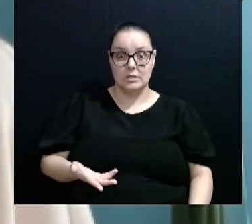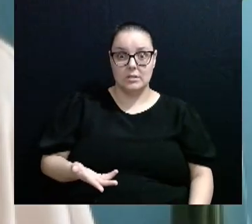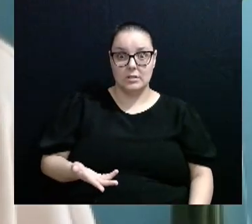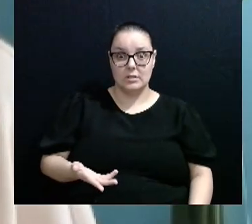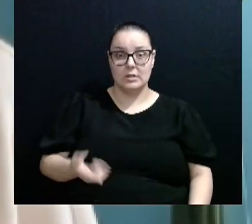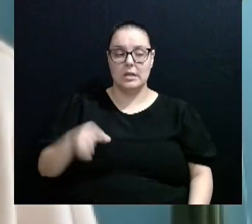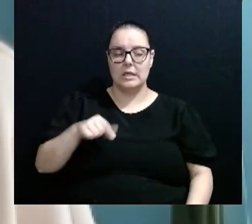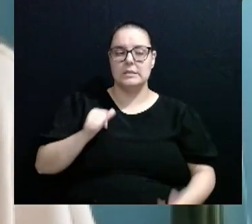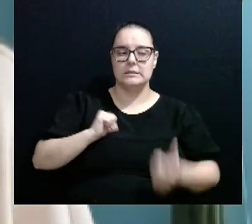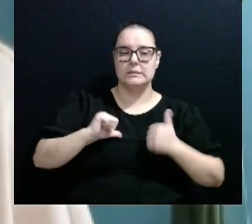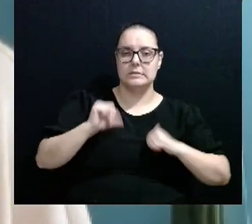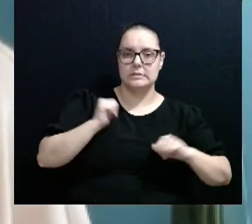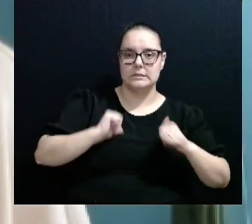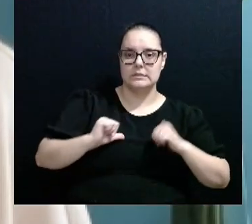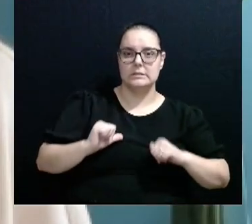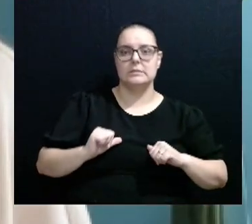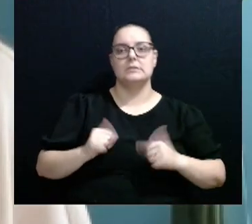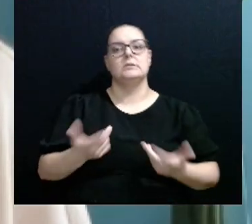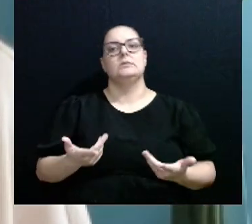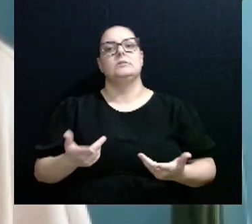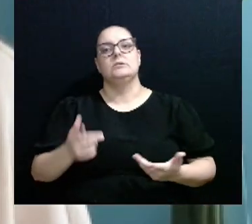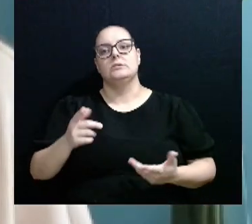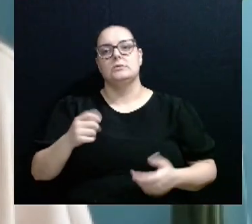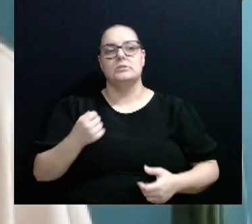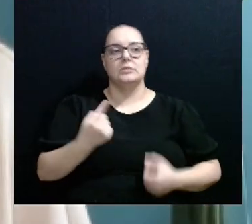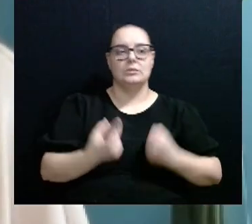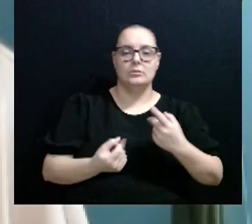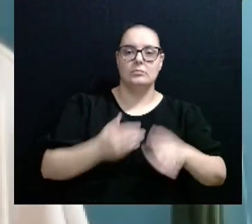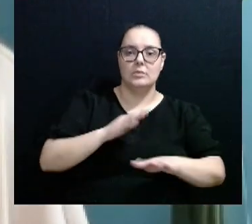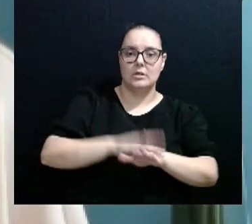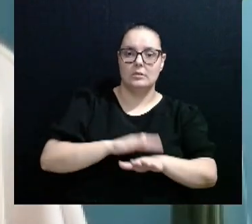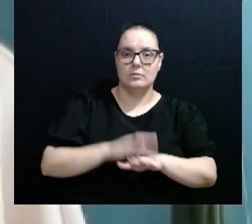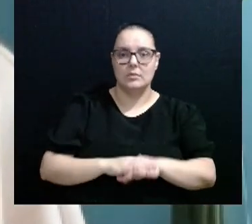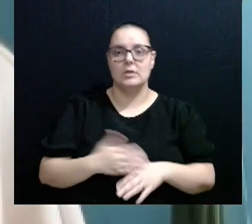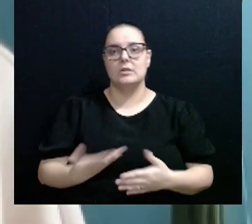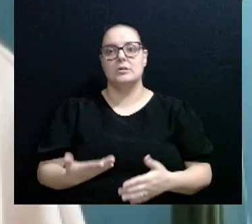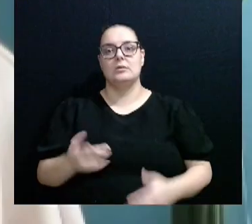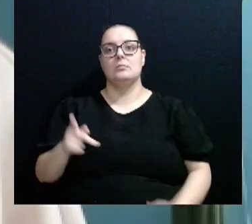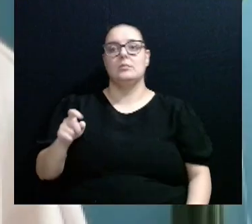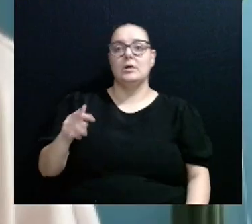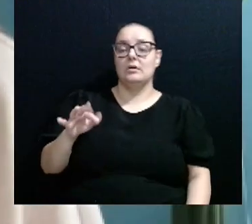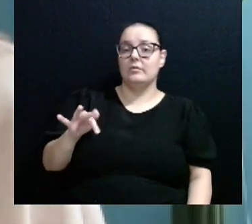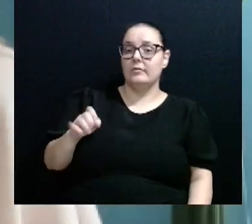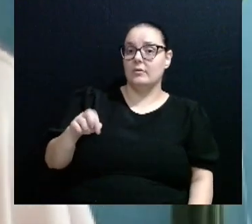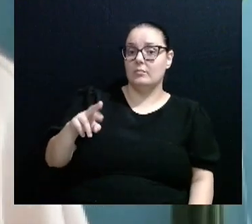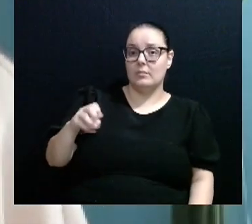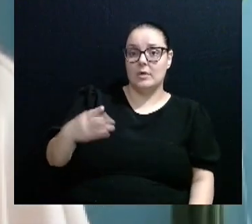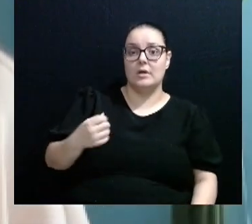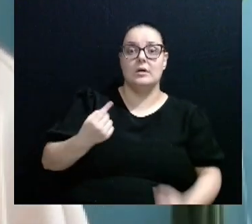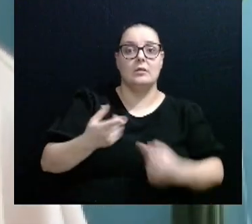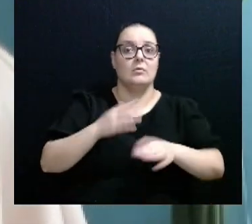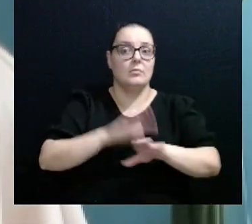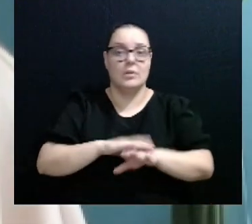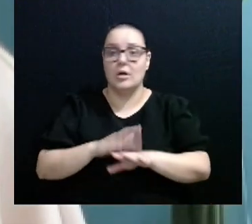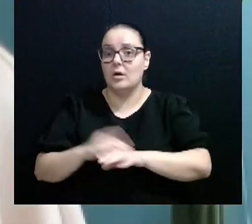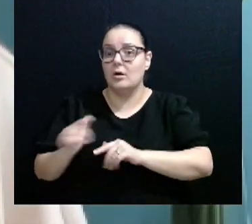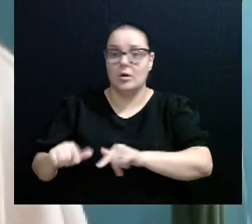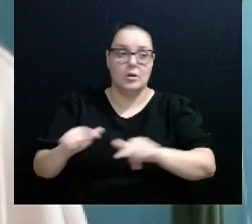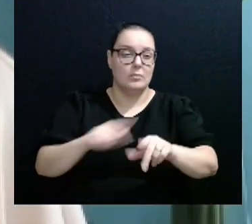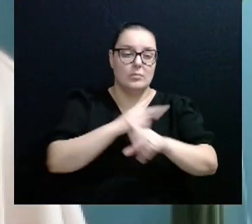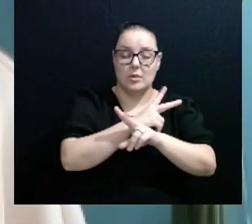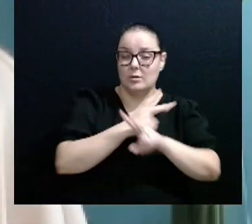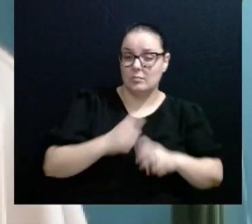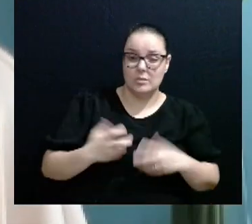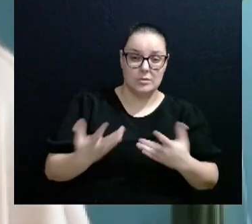ansiedade de determinadas atividades, de ter que performar determinadas atividades, ambientes tóxicos, né?